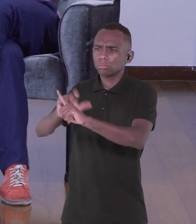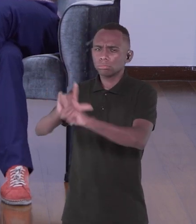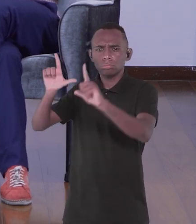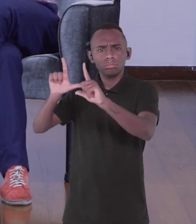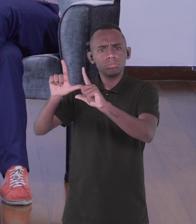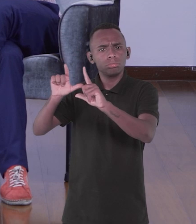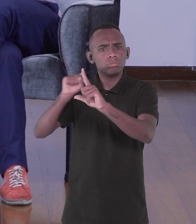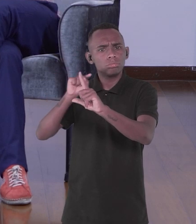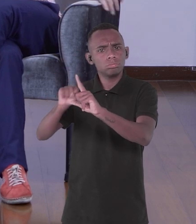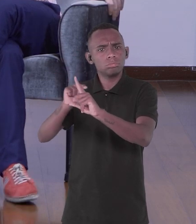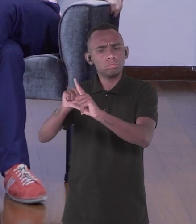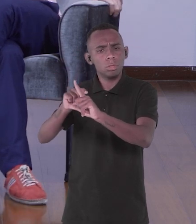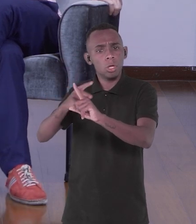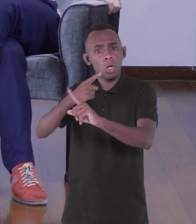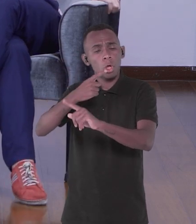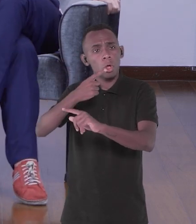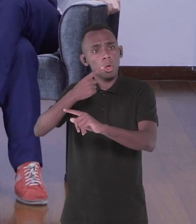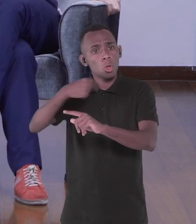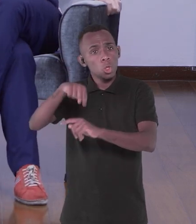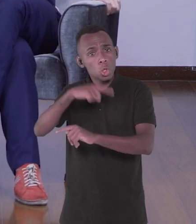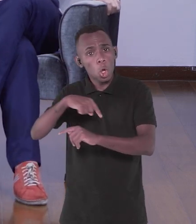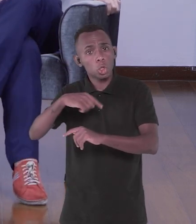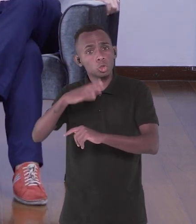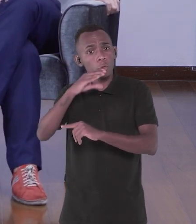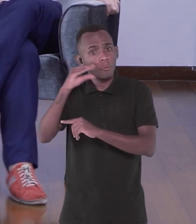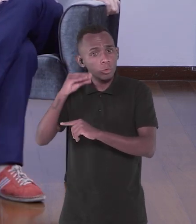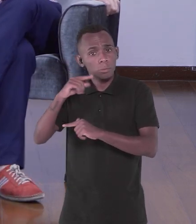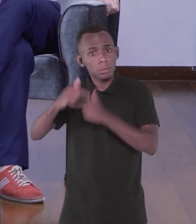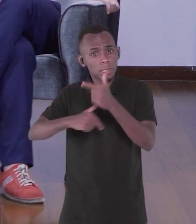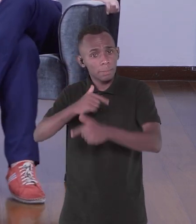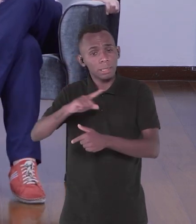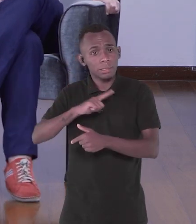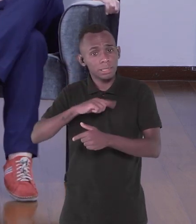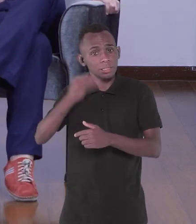espetacular. Nossos funcionários têm experiência internacional.